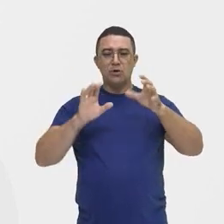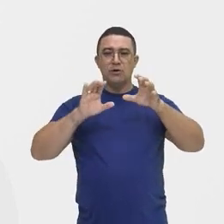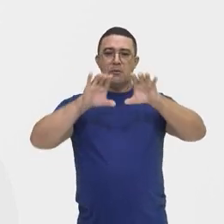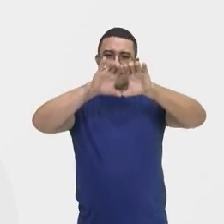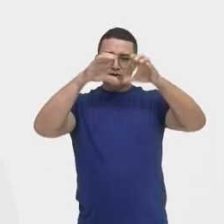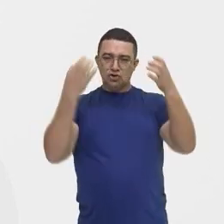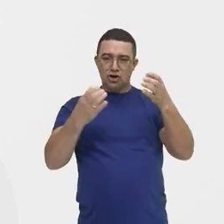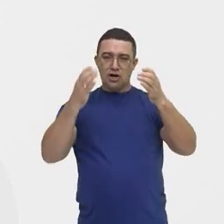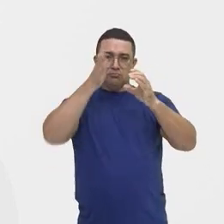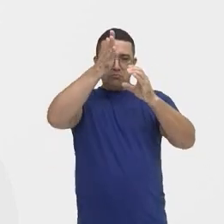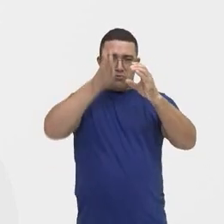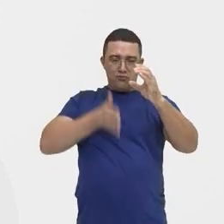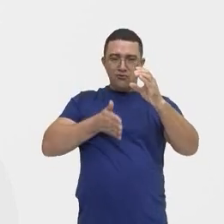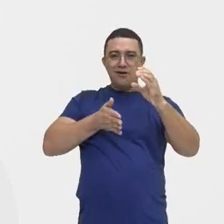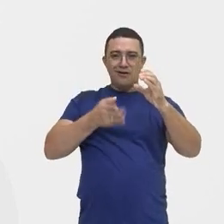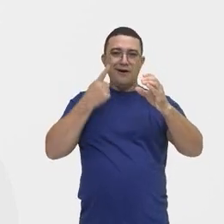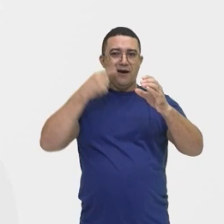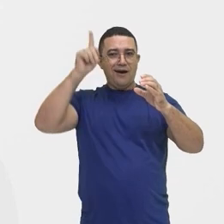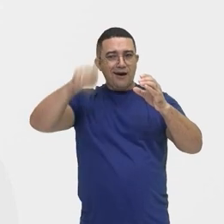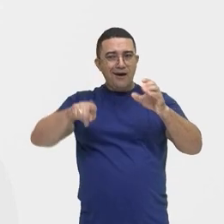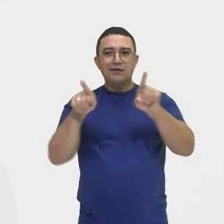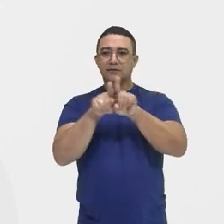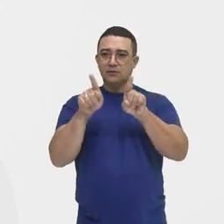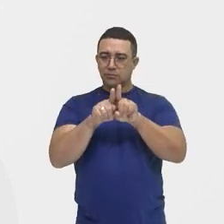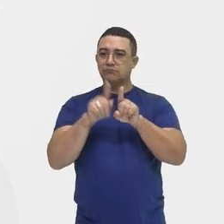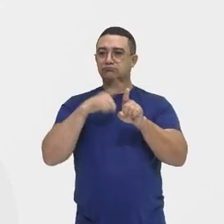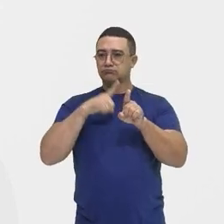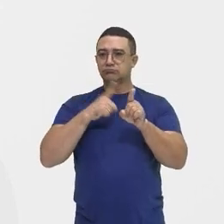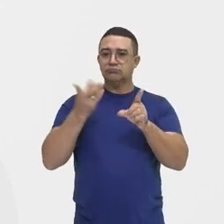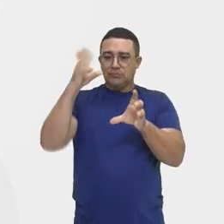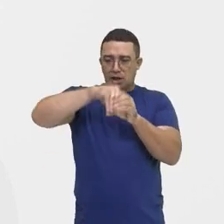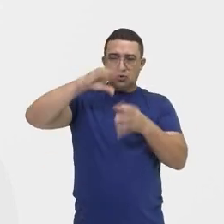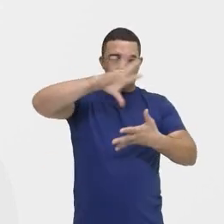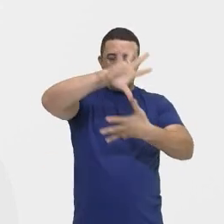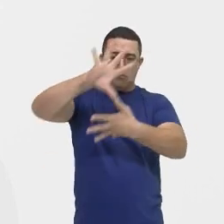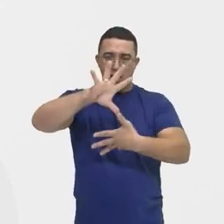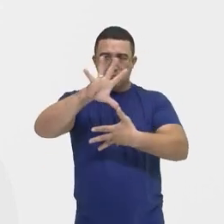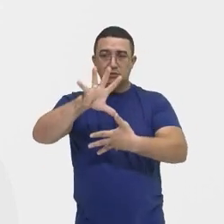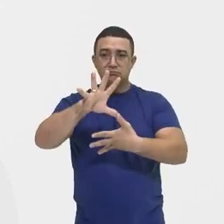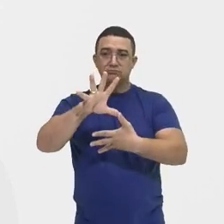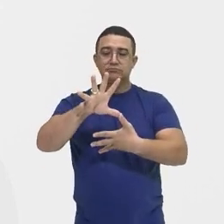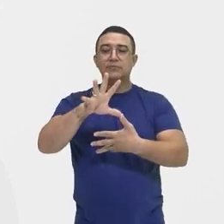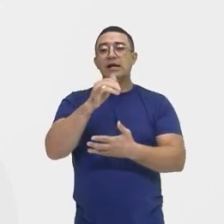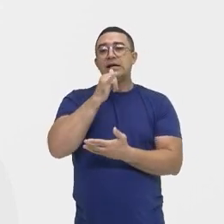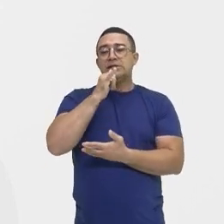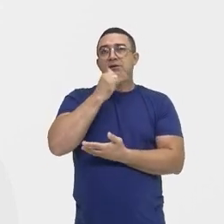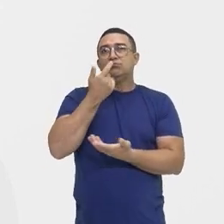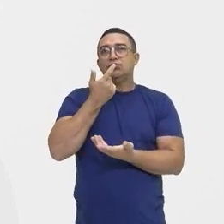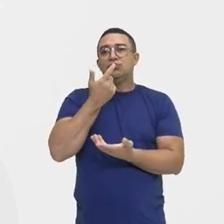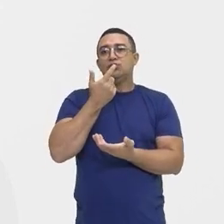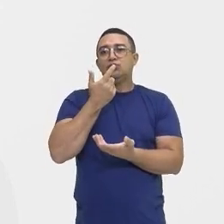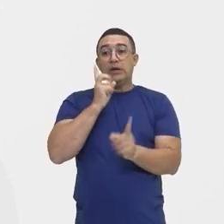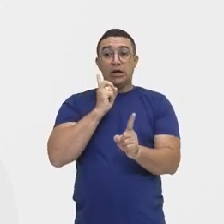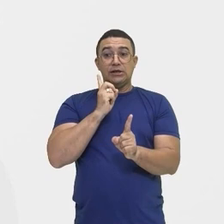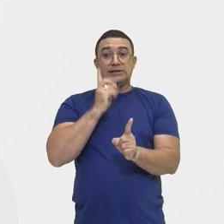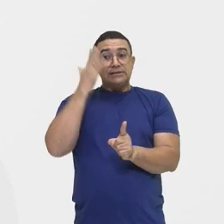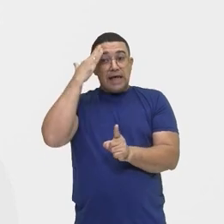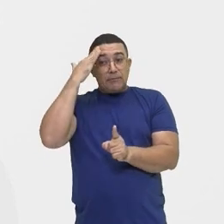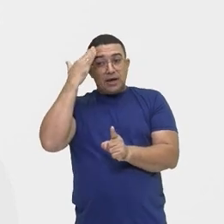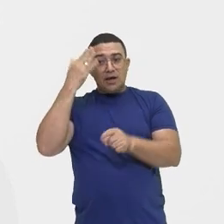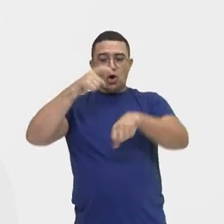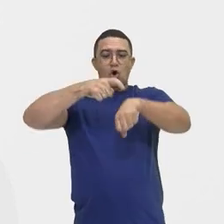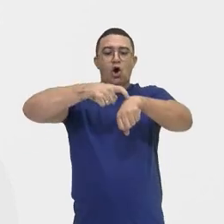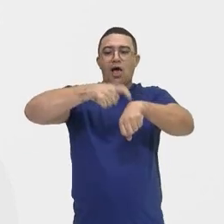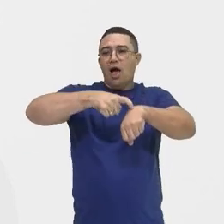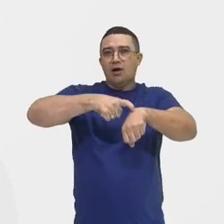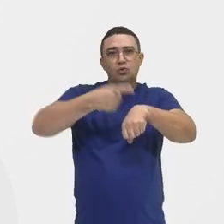aí nesse planisfério, né, ou nesse mapa mundi. E aí você pode, por exemplo, localizar o horário ali de